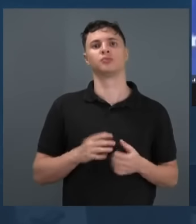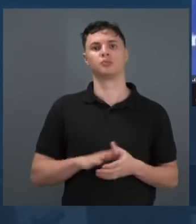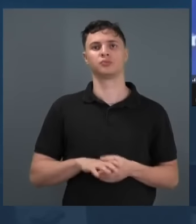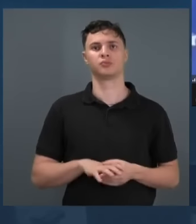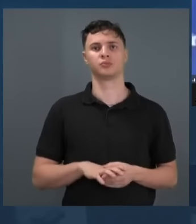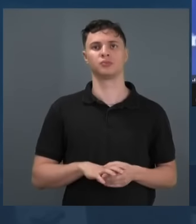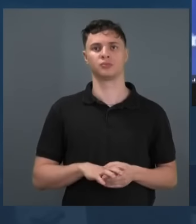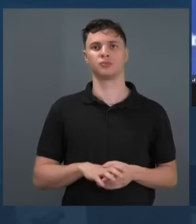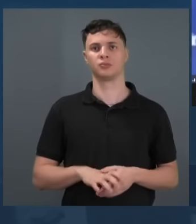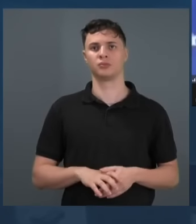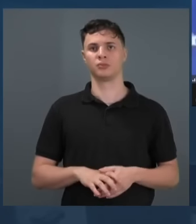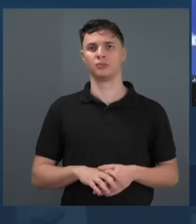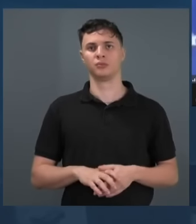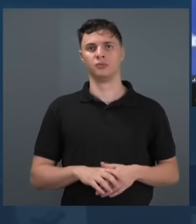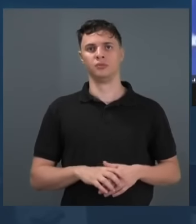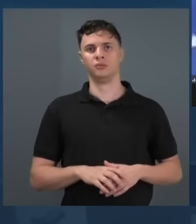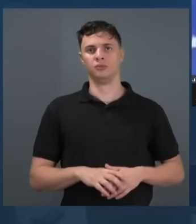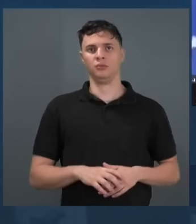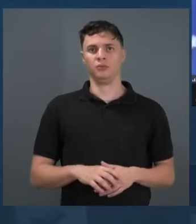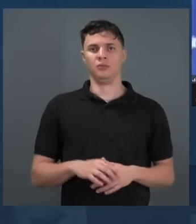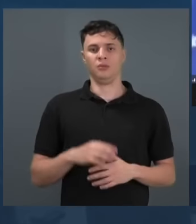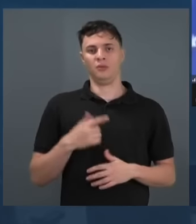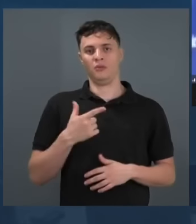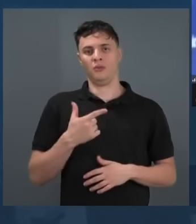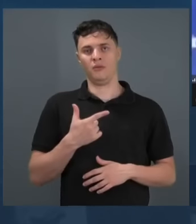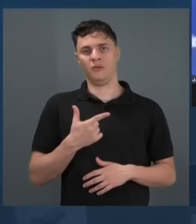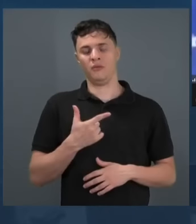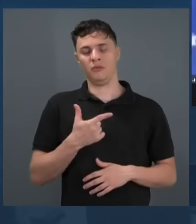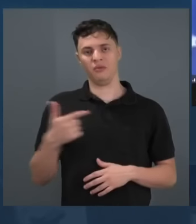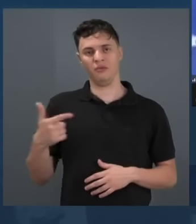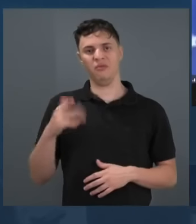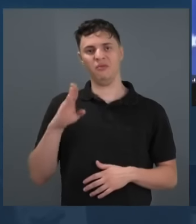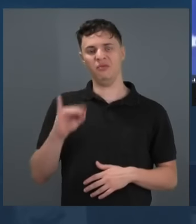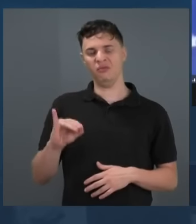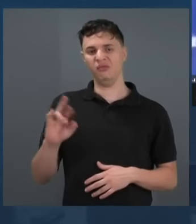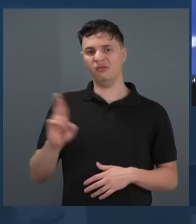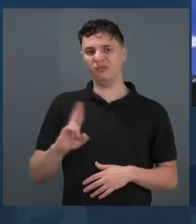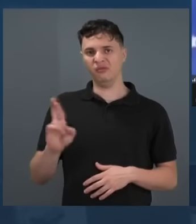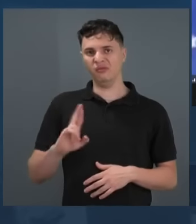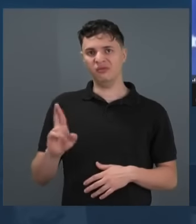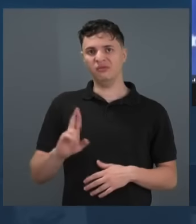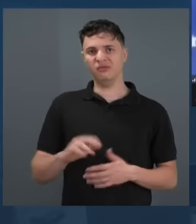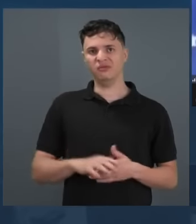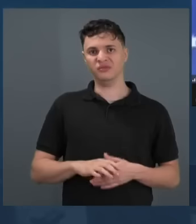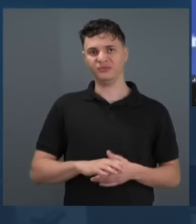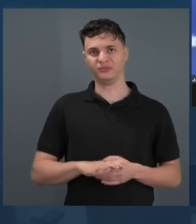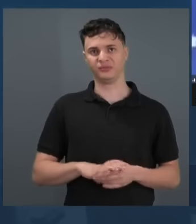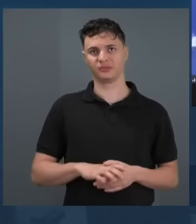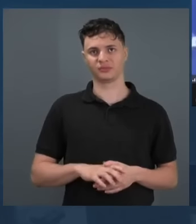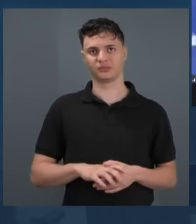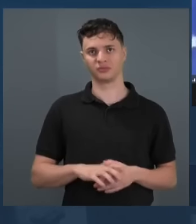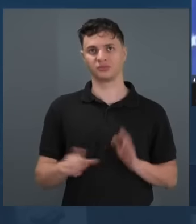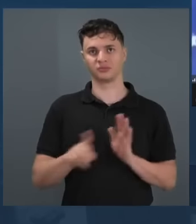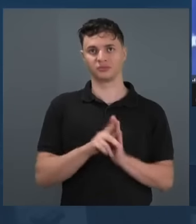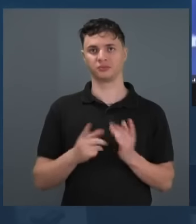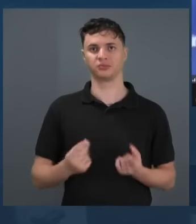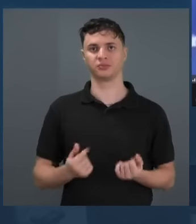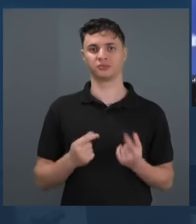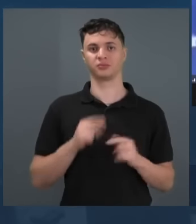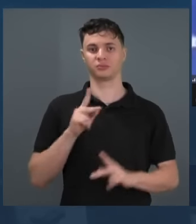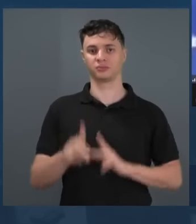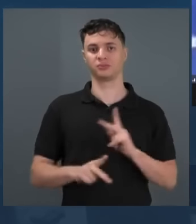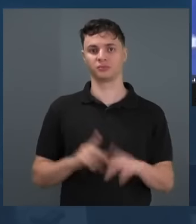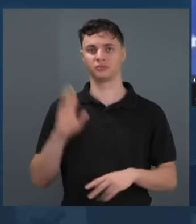aqui. De 22 bilhões de reais, B de bola I de índio, do dinheiro do povo